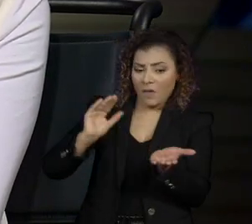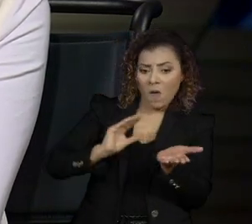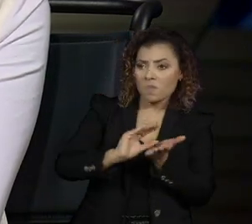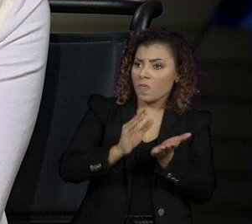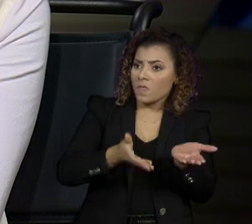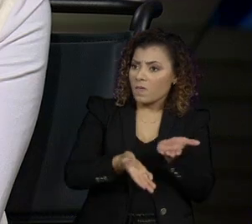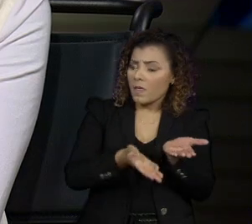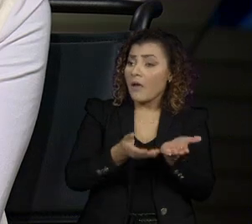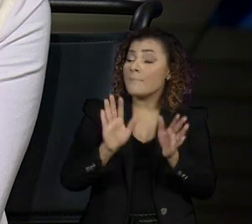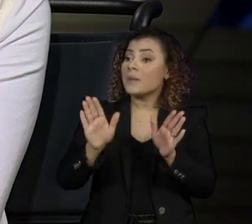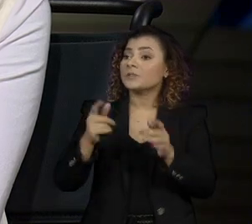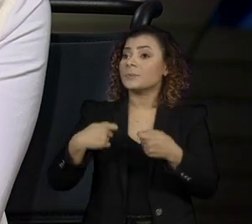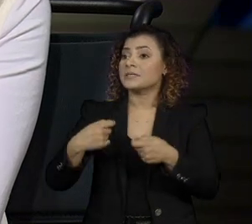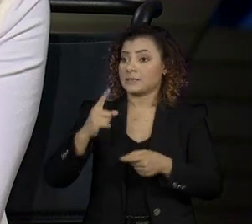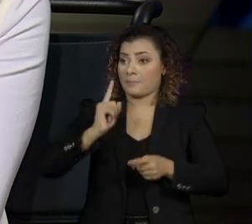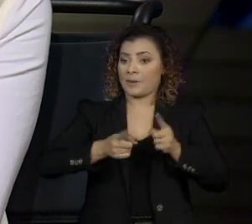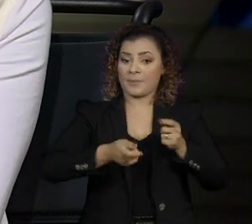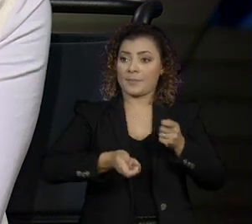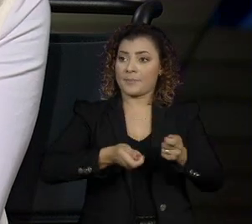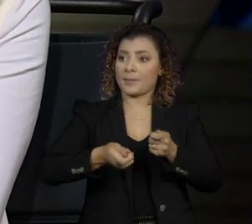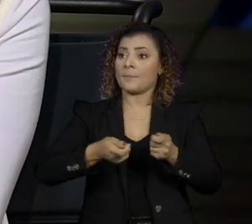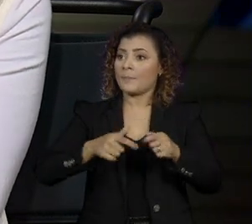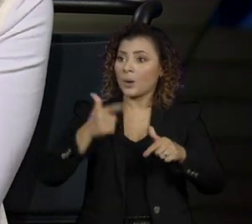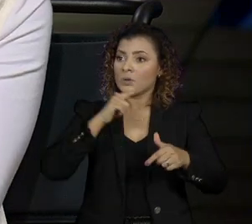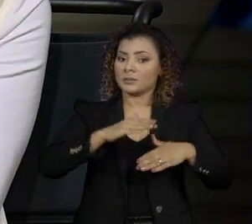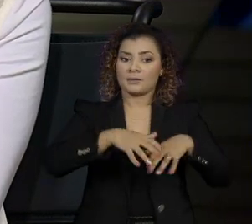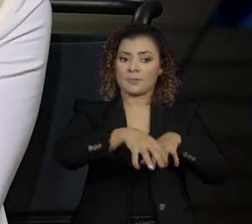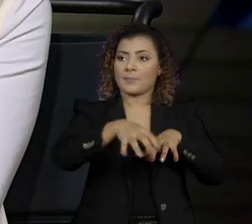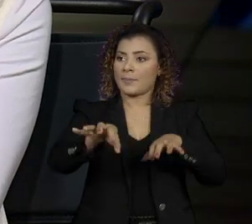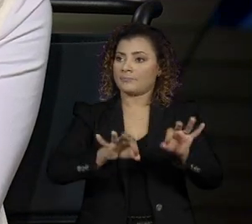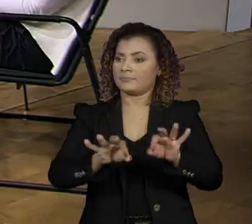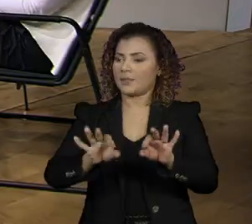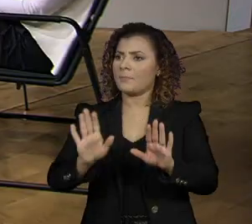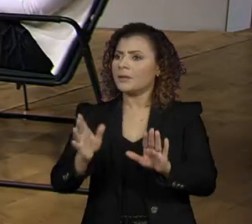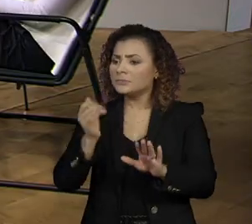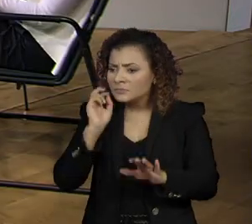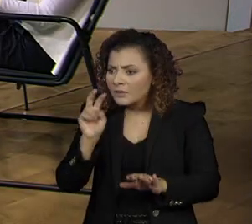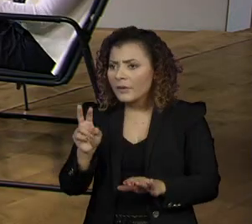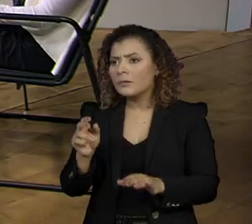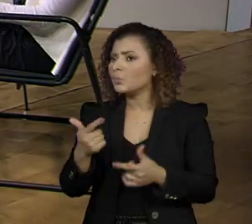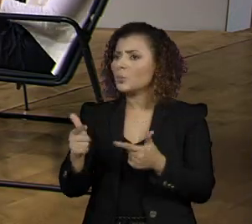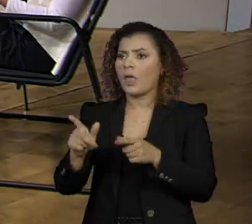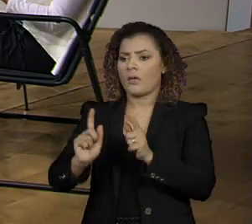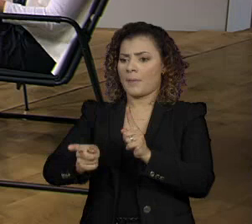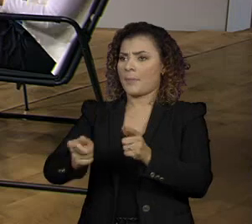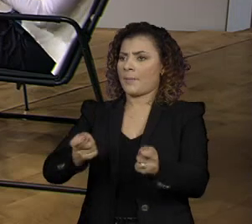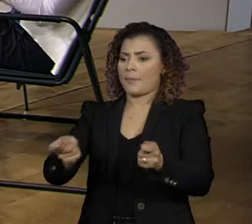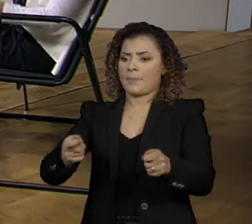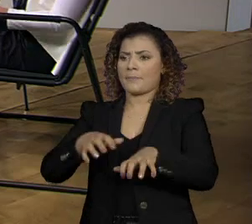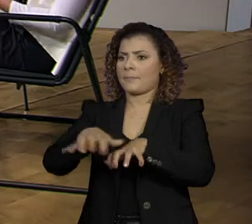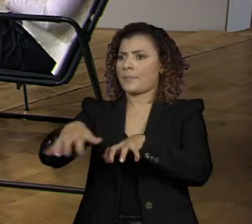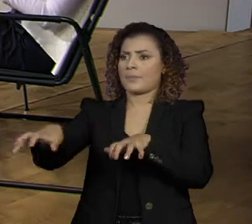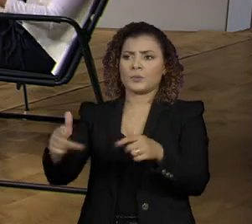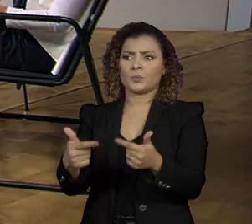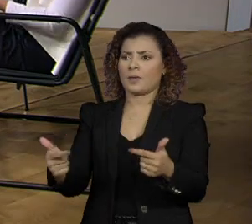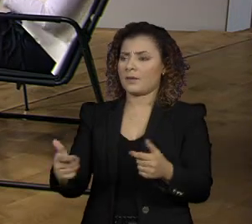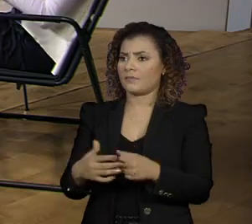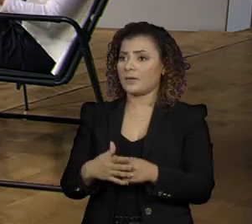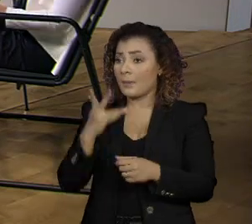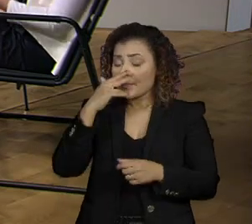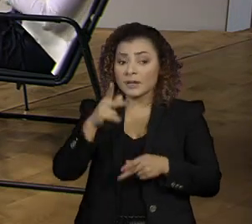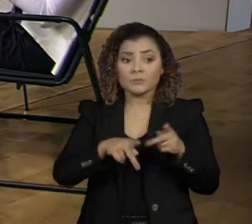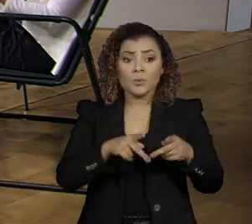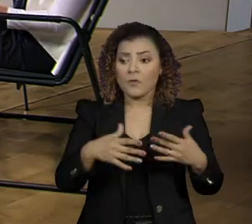de coordenação para funcionar. E o que nós temos visto é uma não coordenação, deixando os atores na ponta completamente